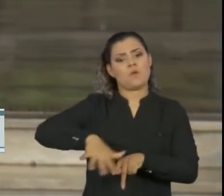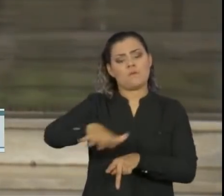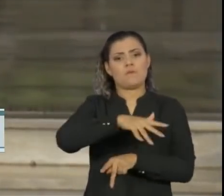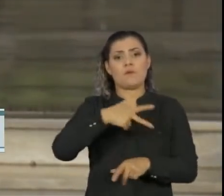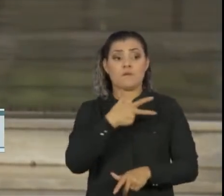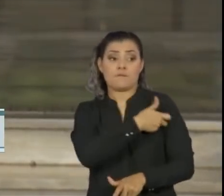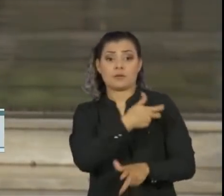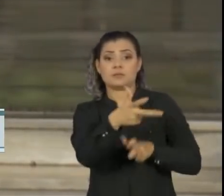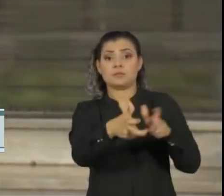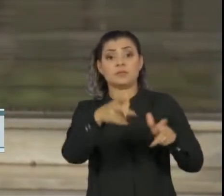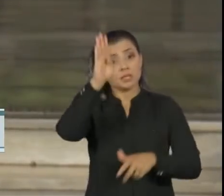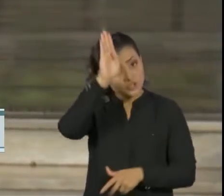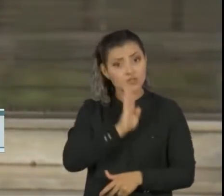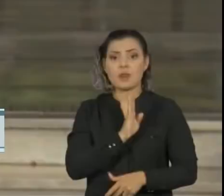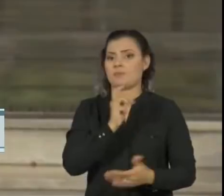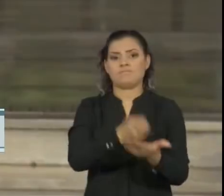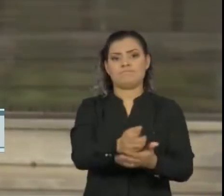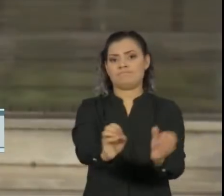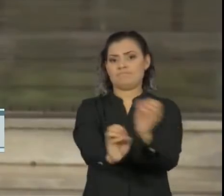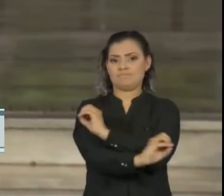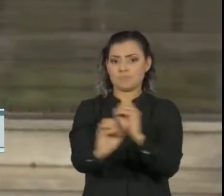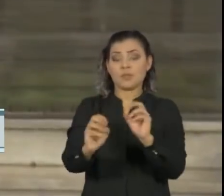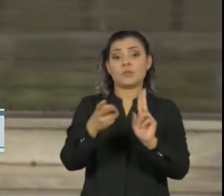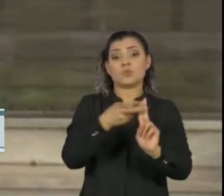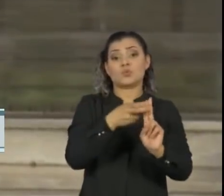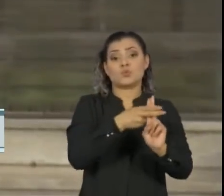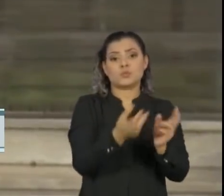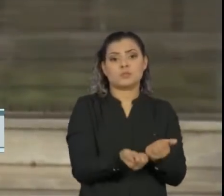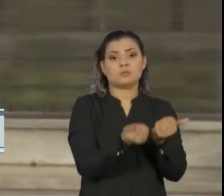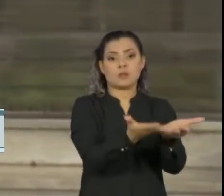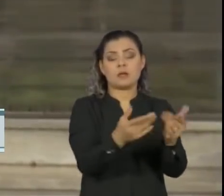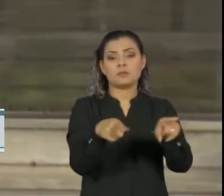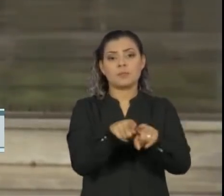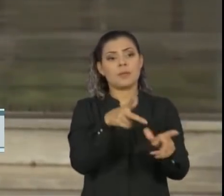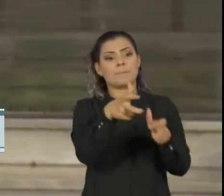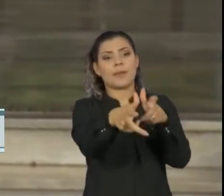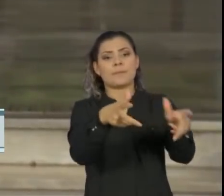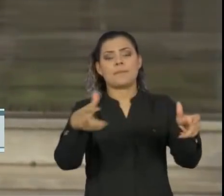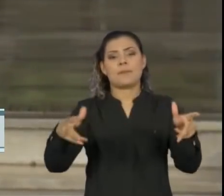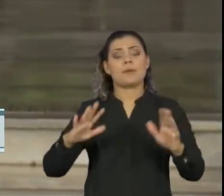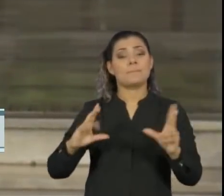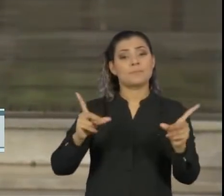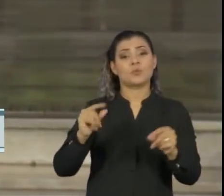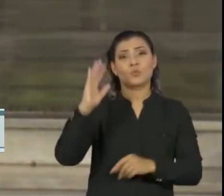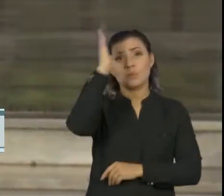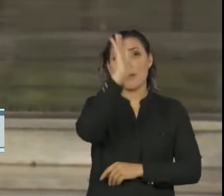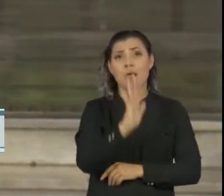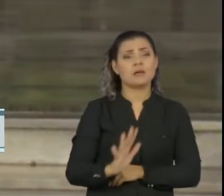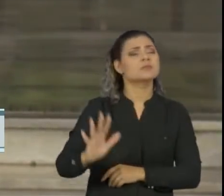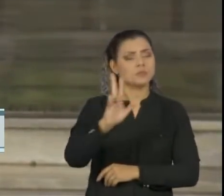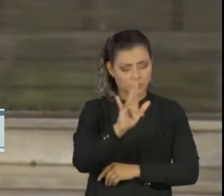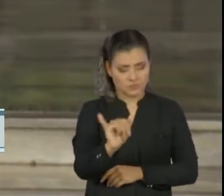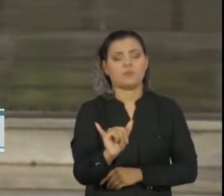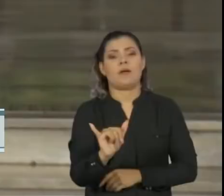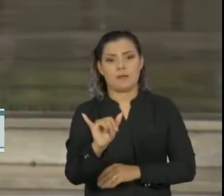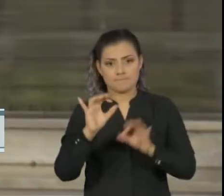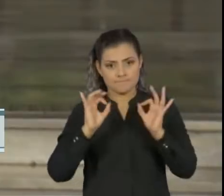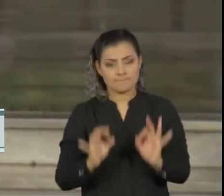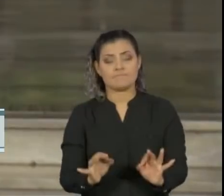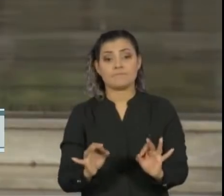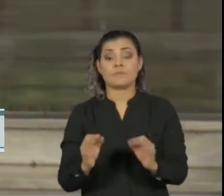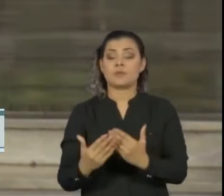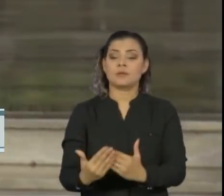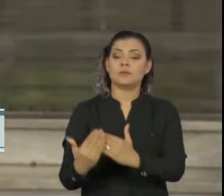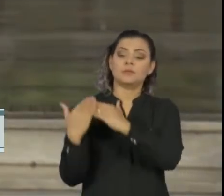será fornecida gratuitamente ao SUS e aplicada em todo o país pela